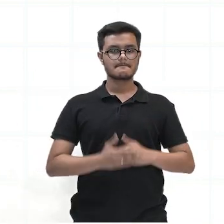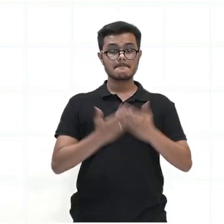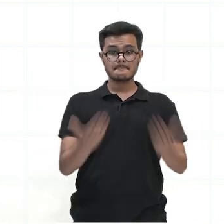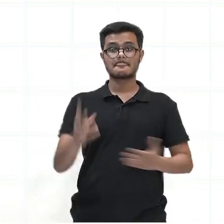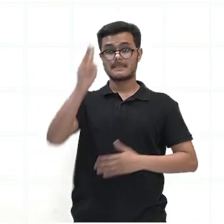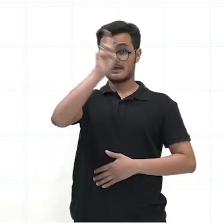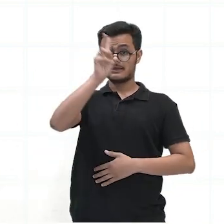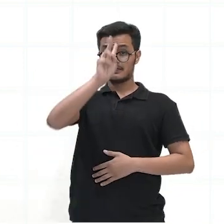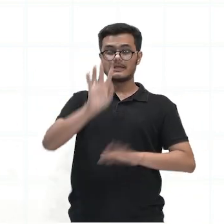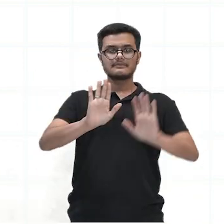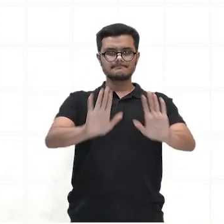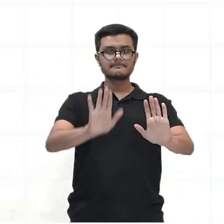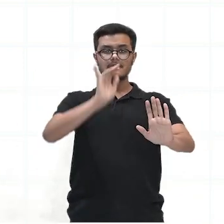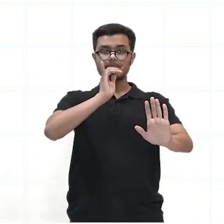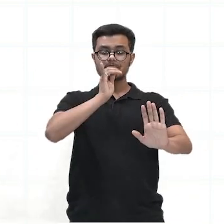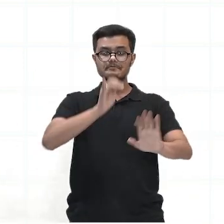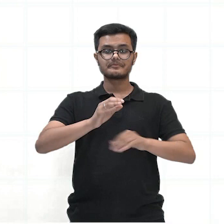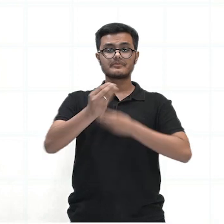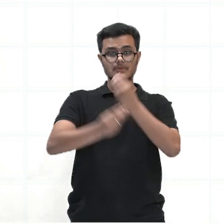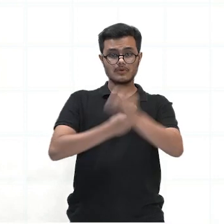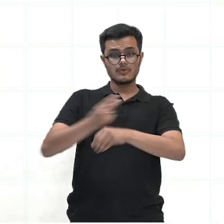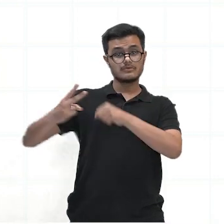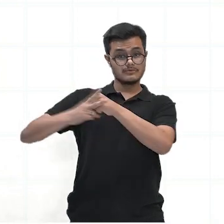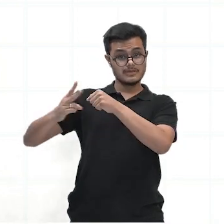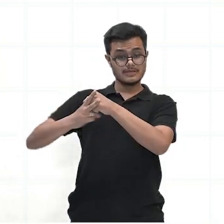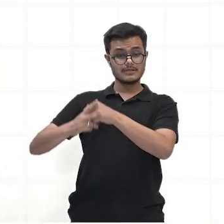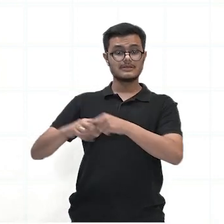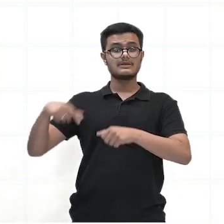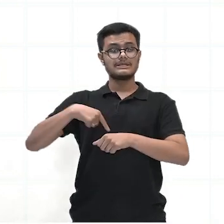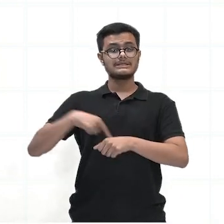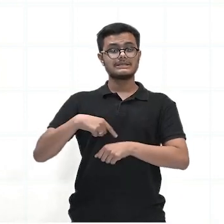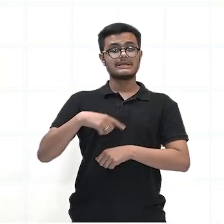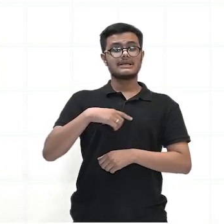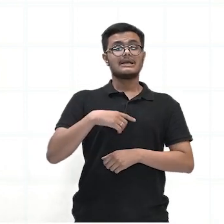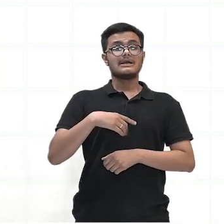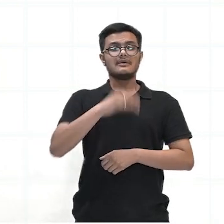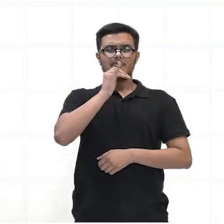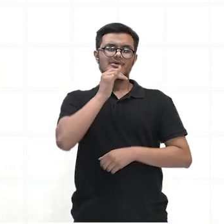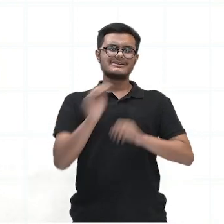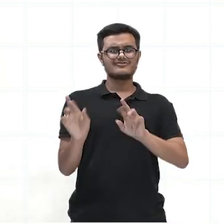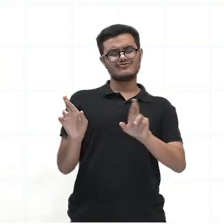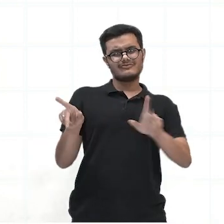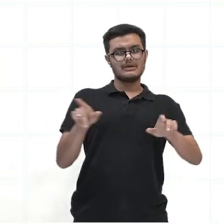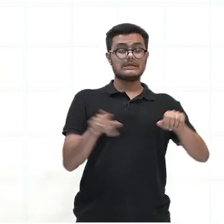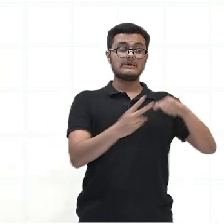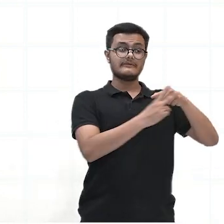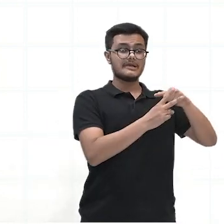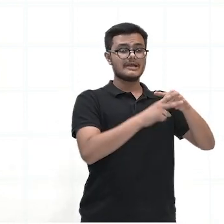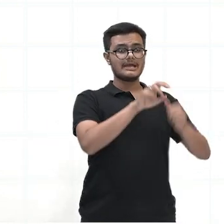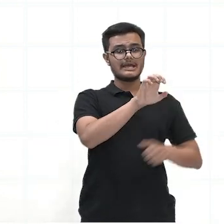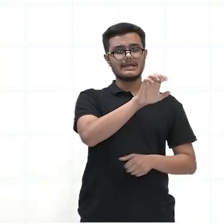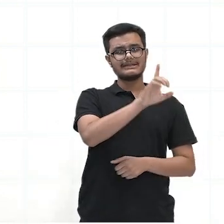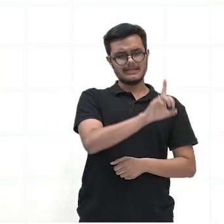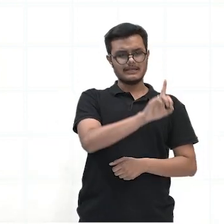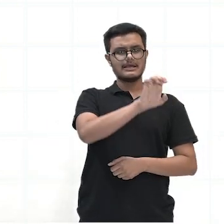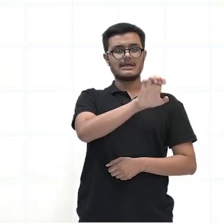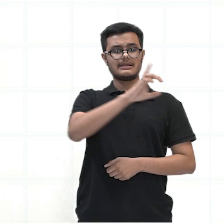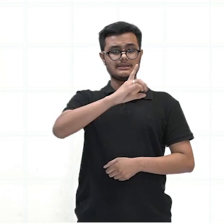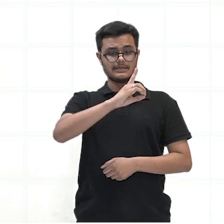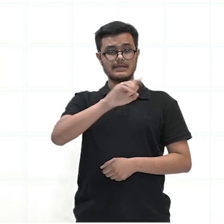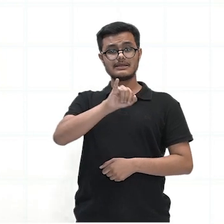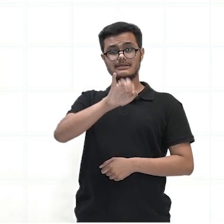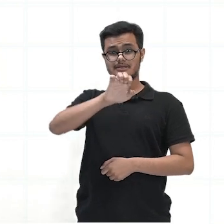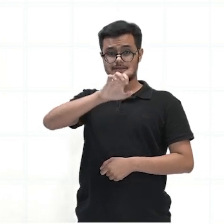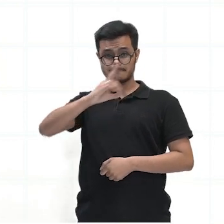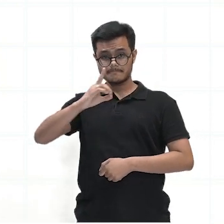lembrem-se que os regular verbs, eles terminam nessas palavrinhas aqui. Já os